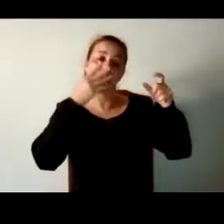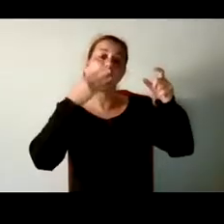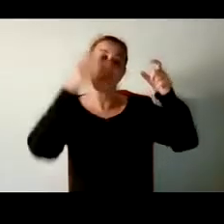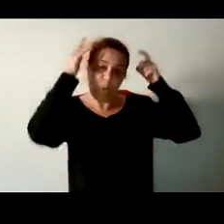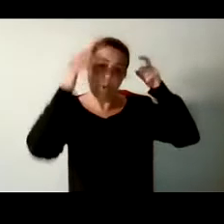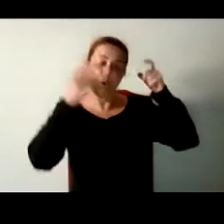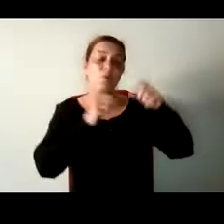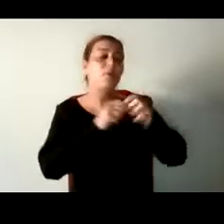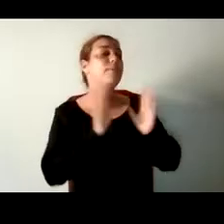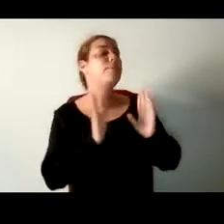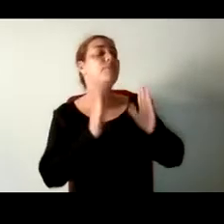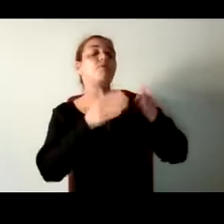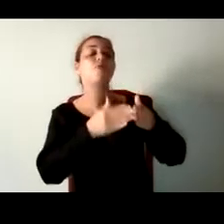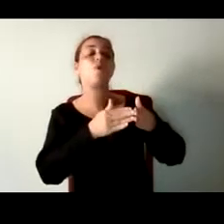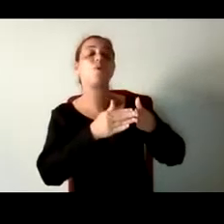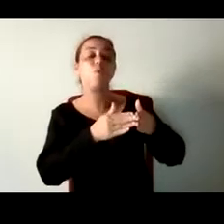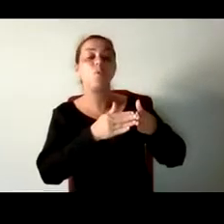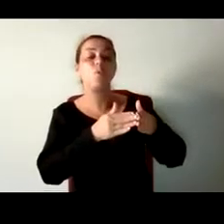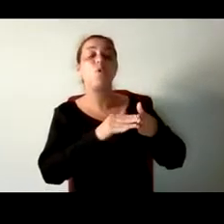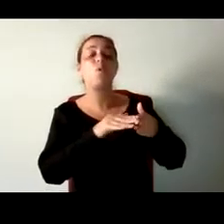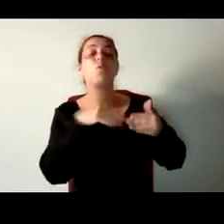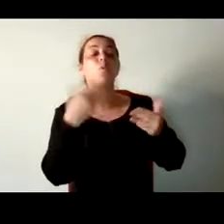um foco